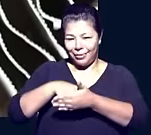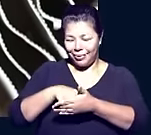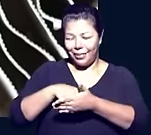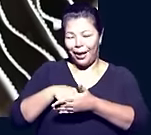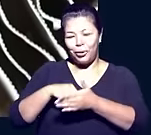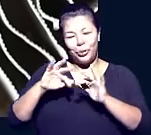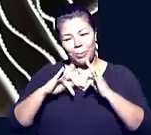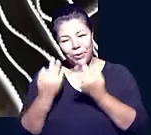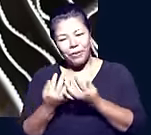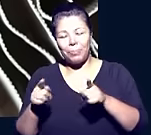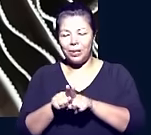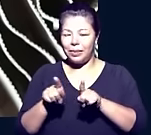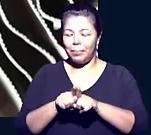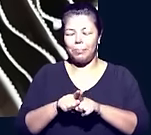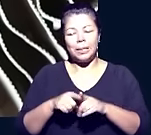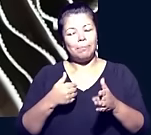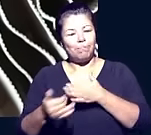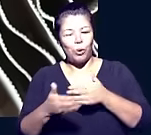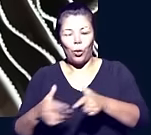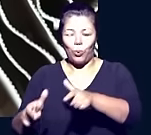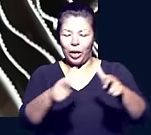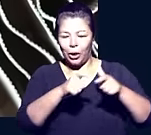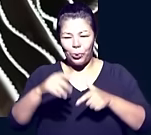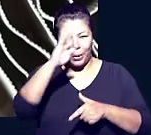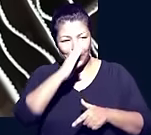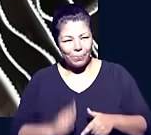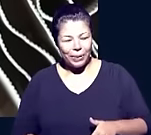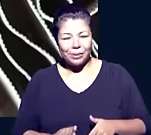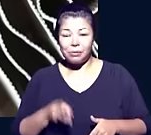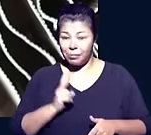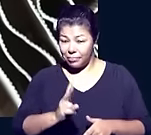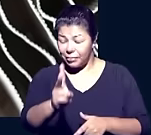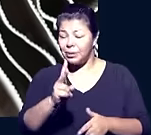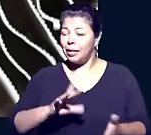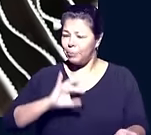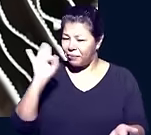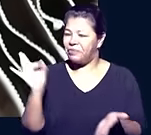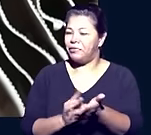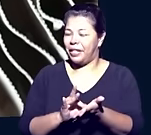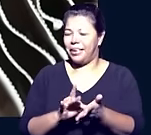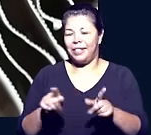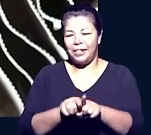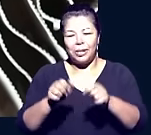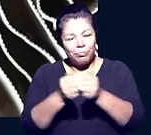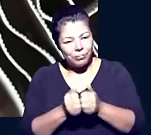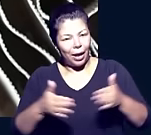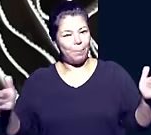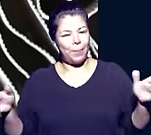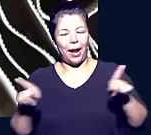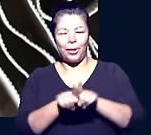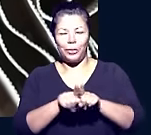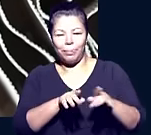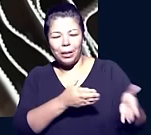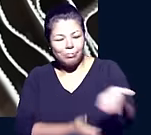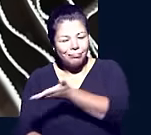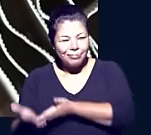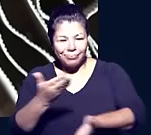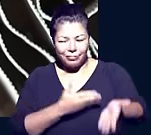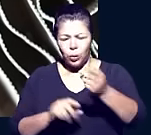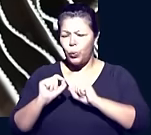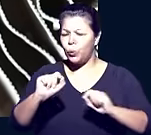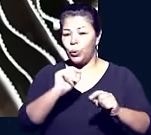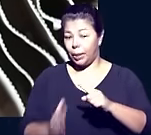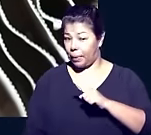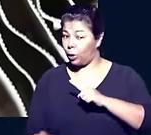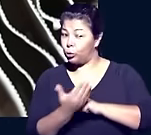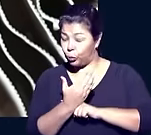todos os setores que nós sempre mantivemos um relacionamento Franco de abertura de conversas republicanas acho que o que ajudou muito Amanda é